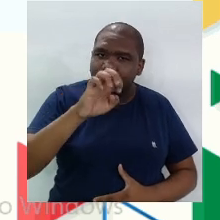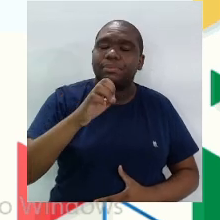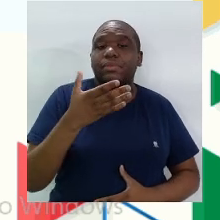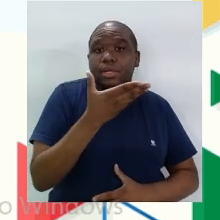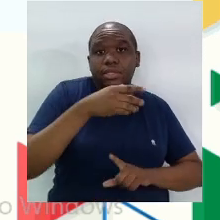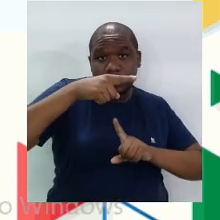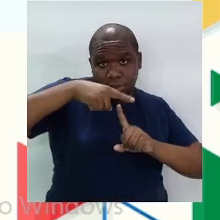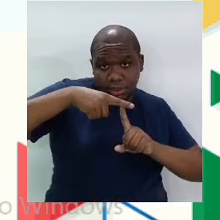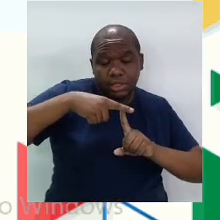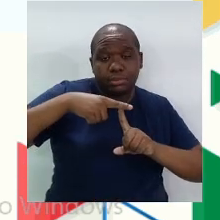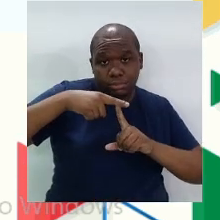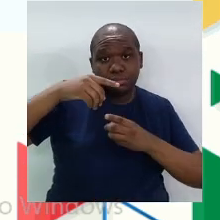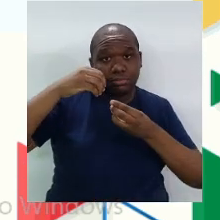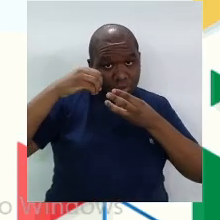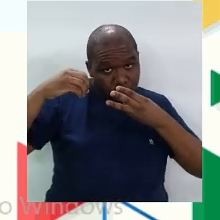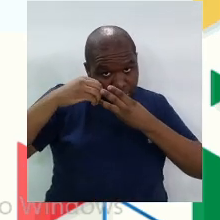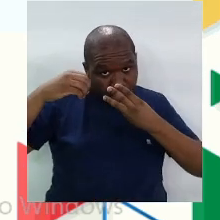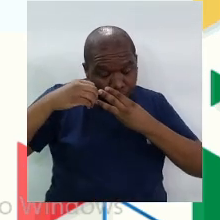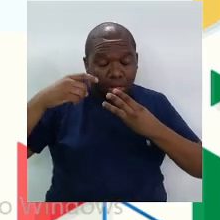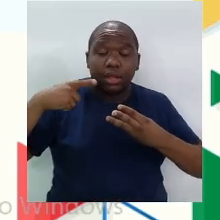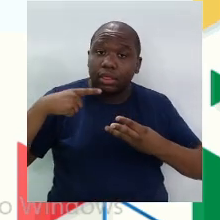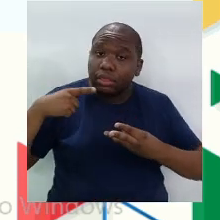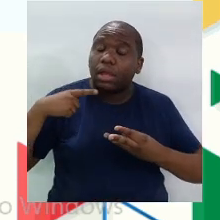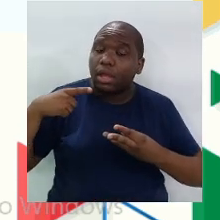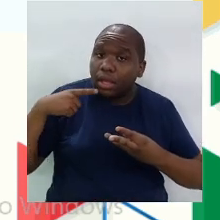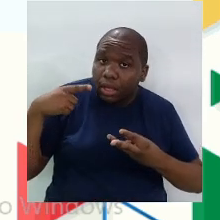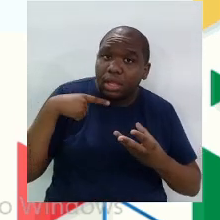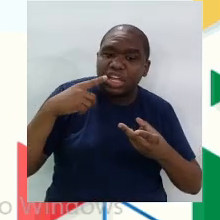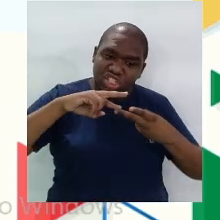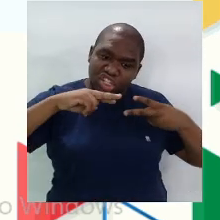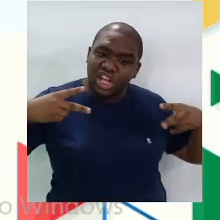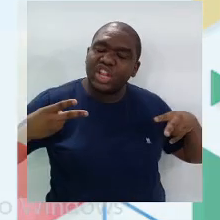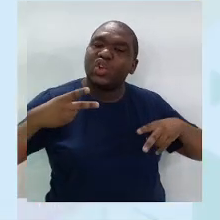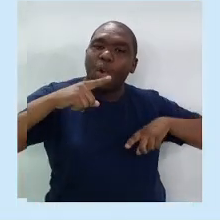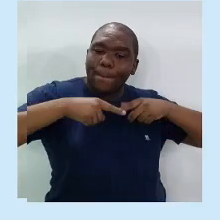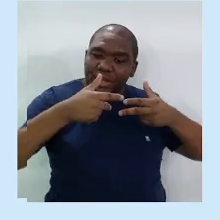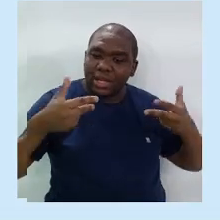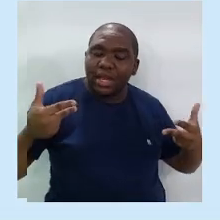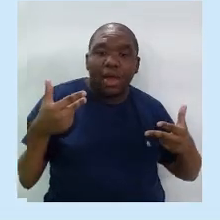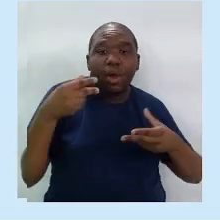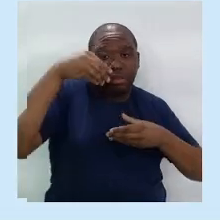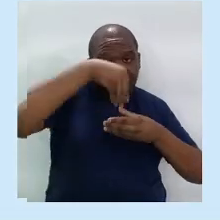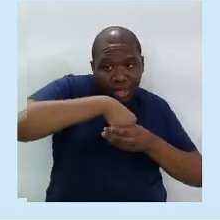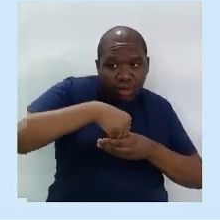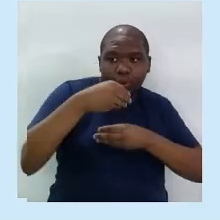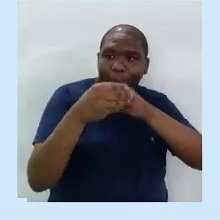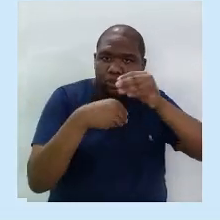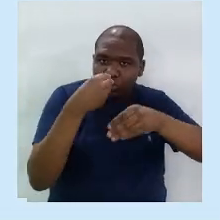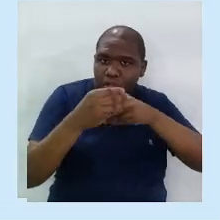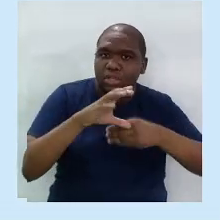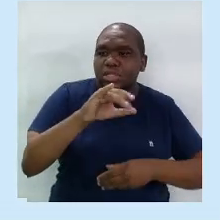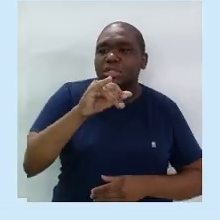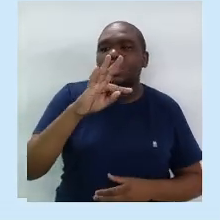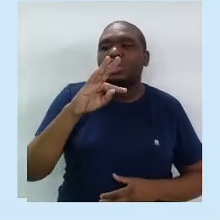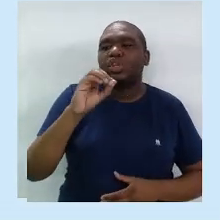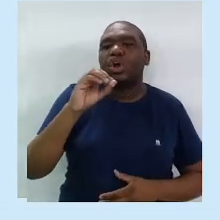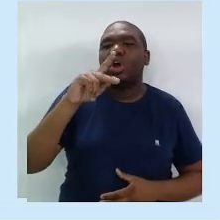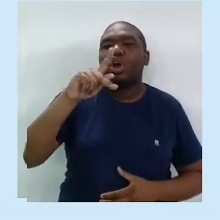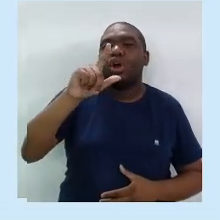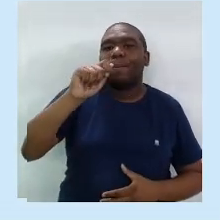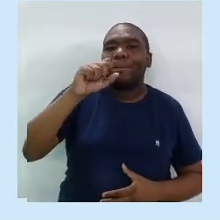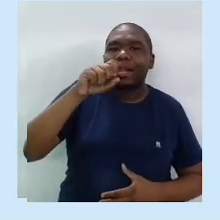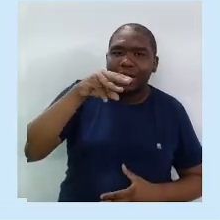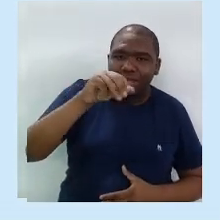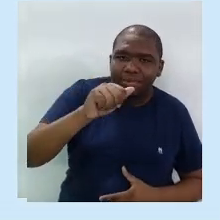o material genético ele vai estar disperso no citoplasma. Bom, toda vez quando a